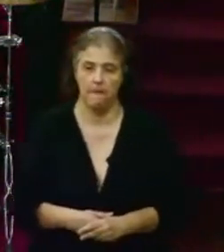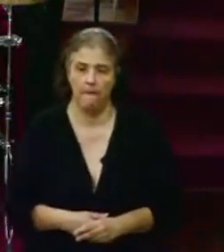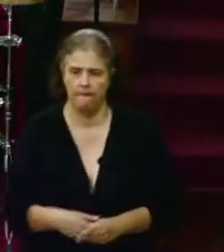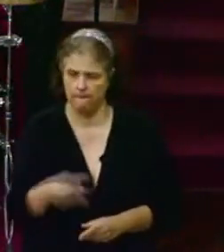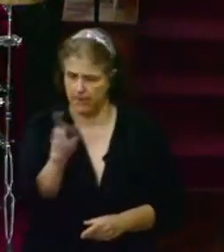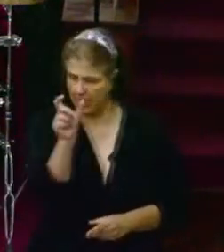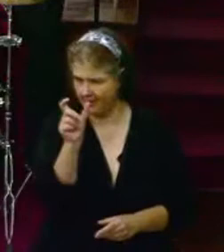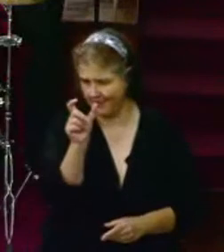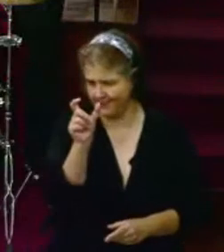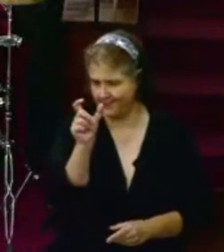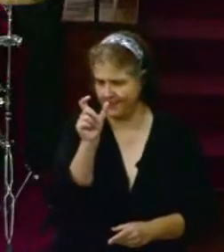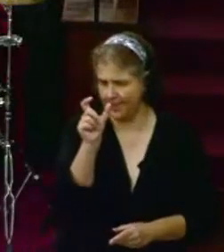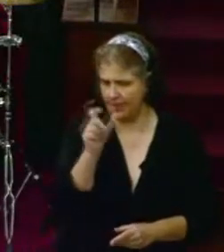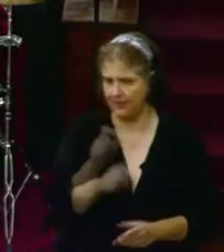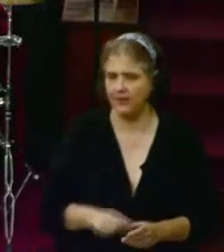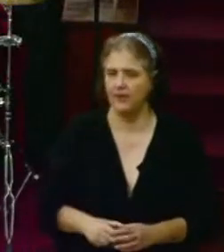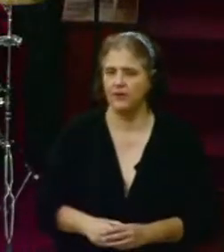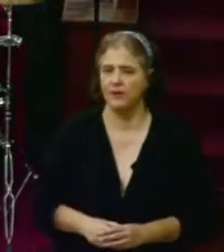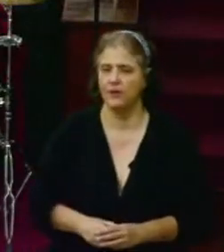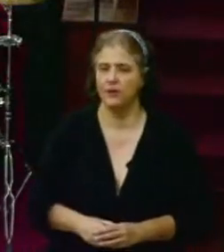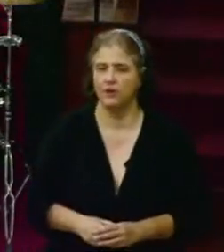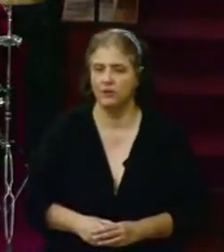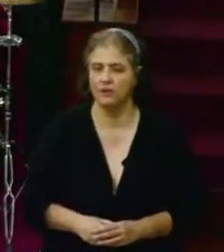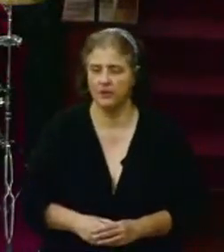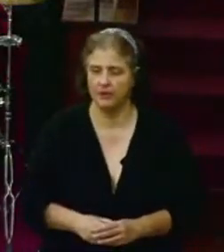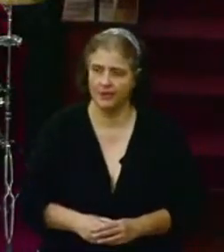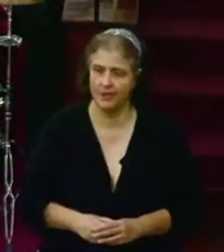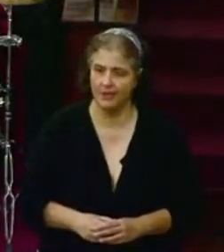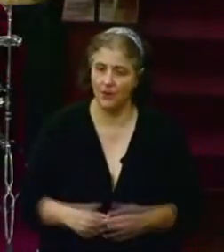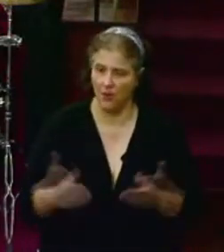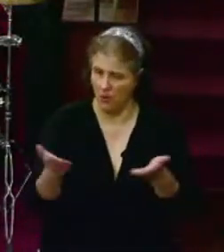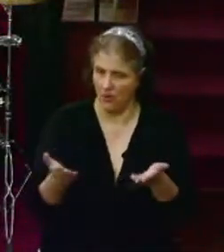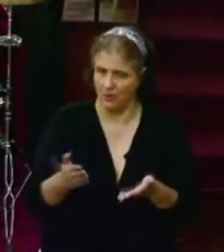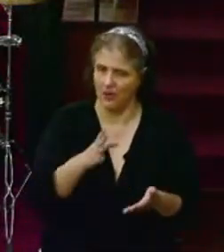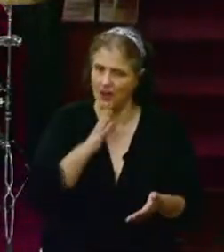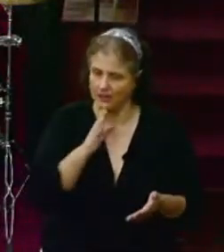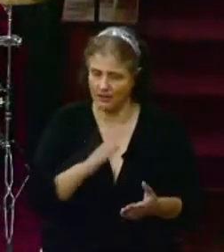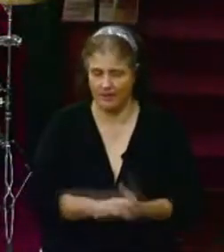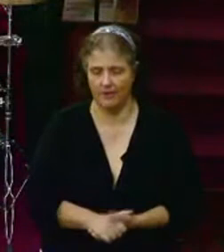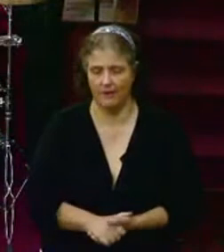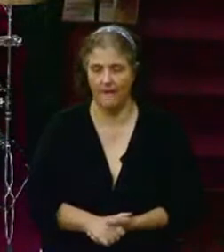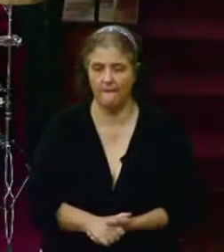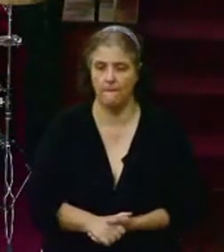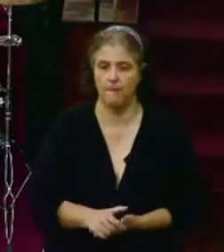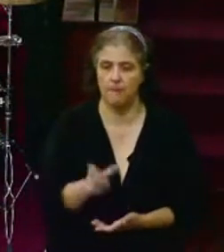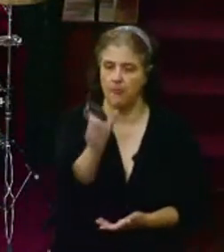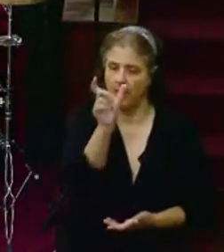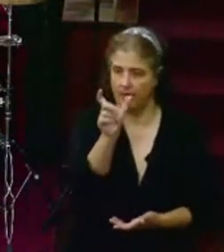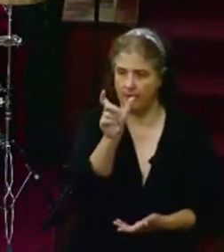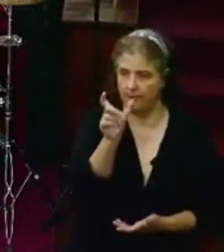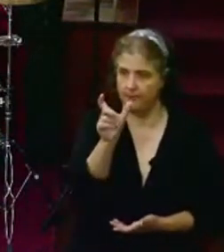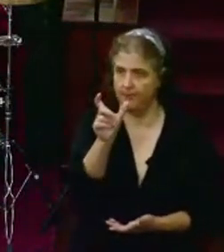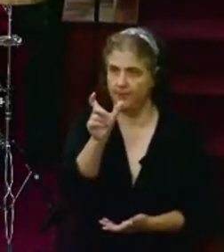moda, no meio corporativo, nas empresas, até mesmo no meio esportivo. Essa palavra é